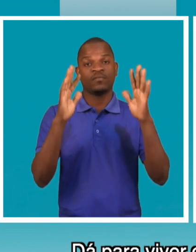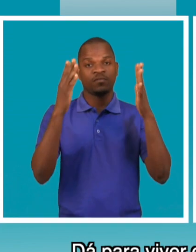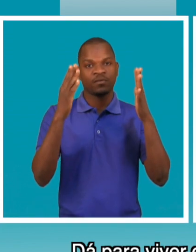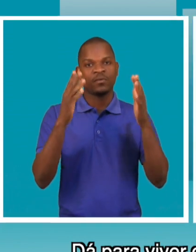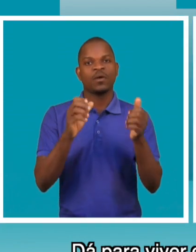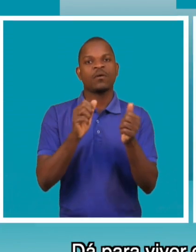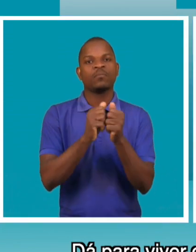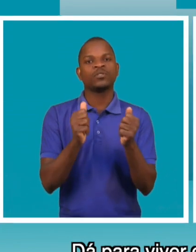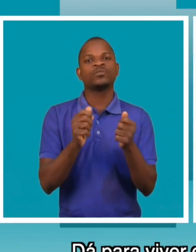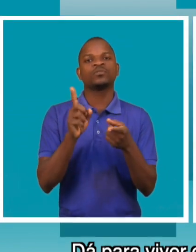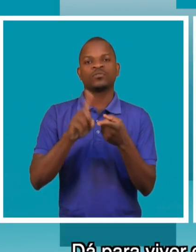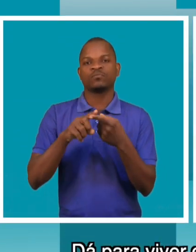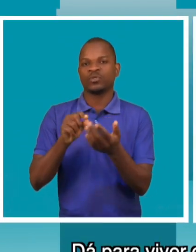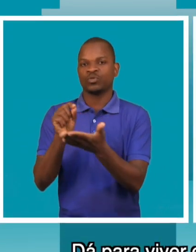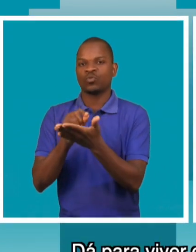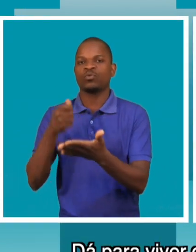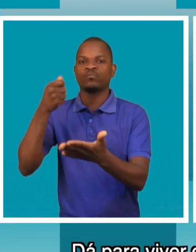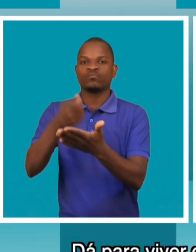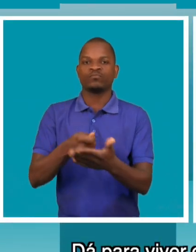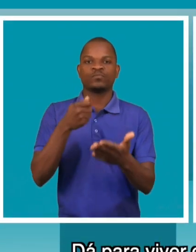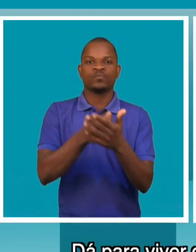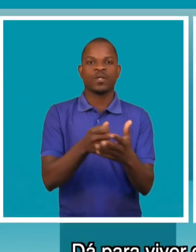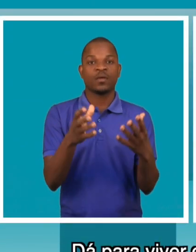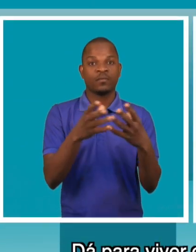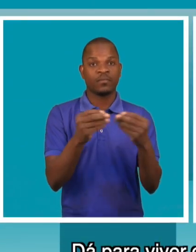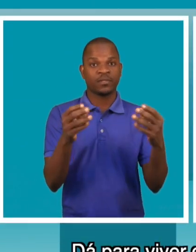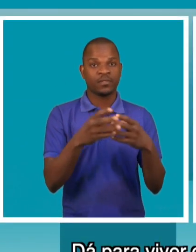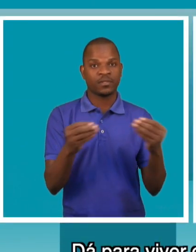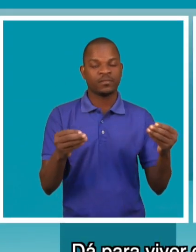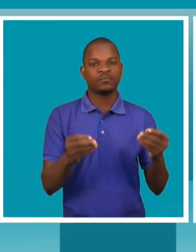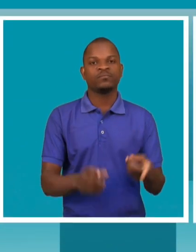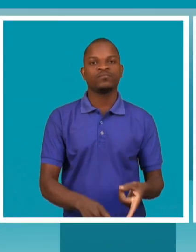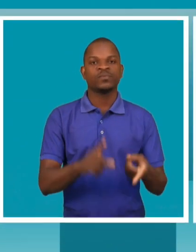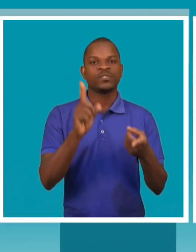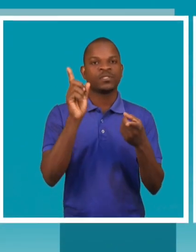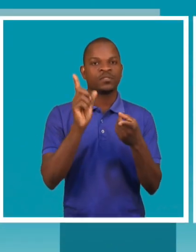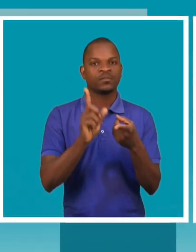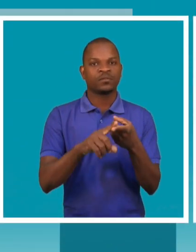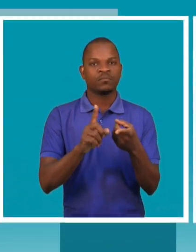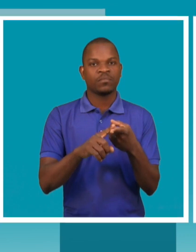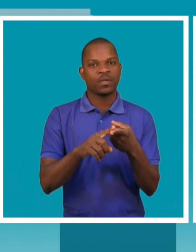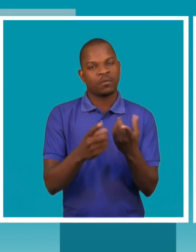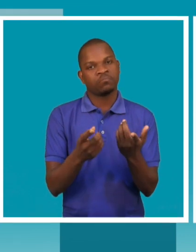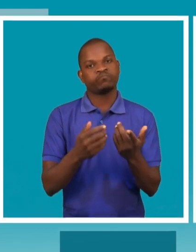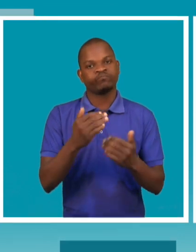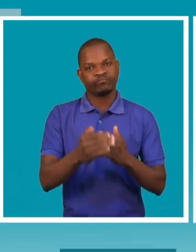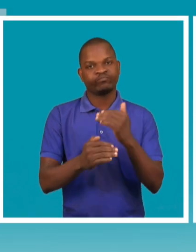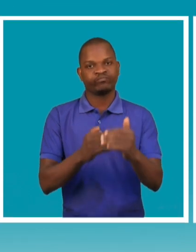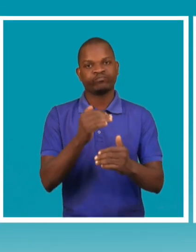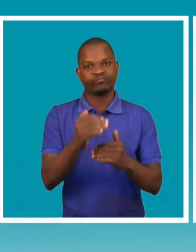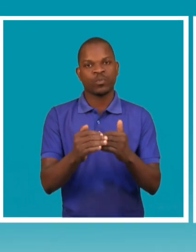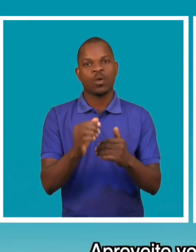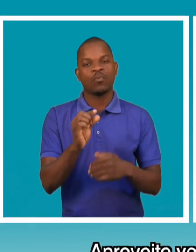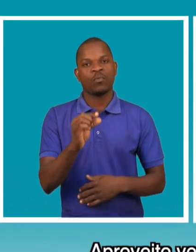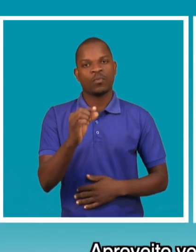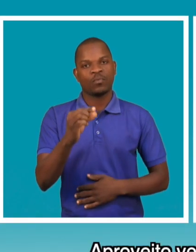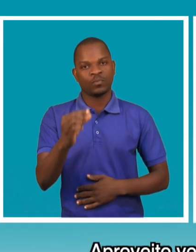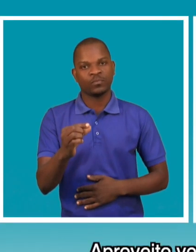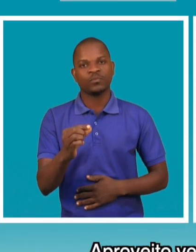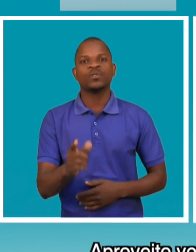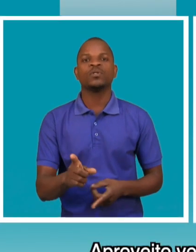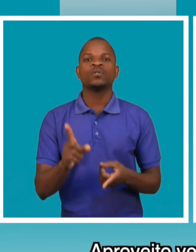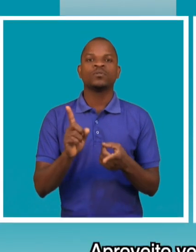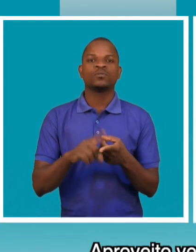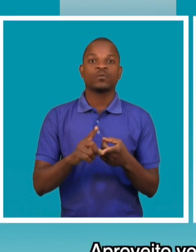para ir na escola, pagar algumas coisas na escola. Assim mesmo, pouco, pouco. Se